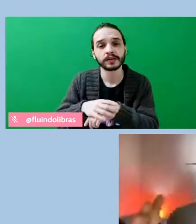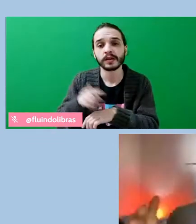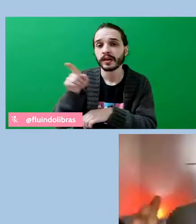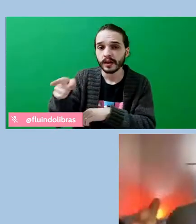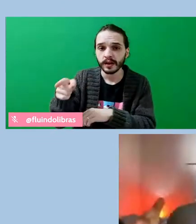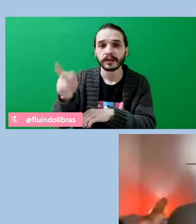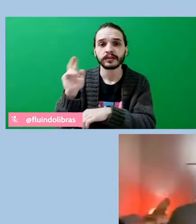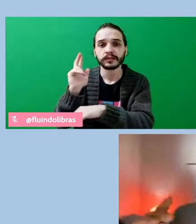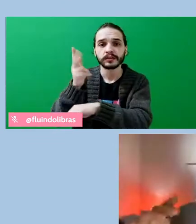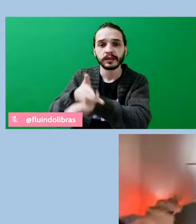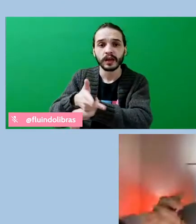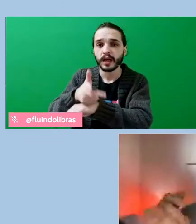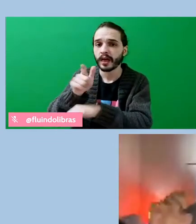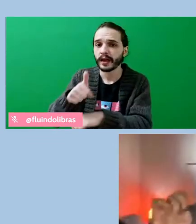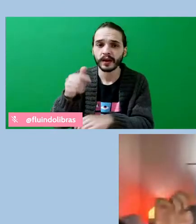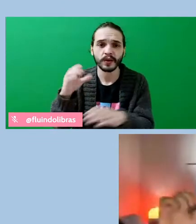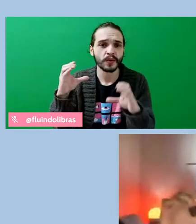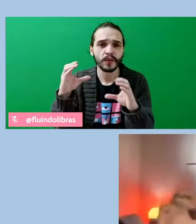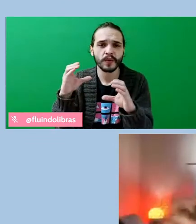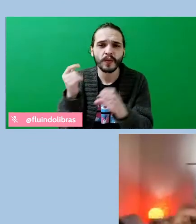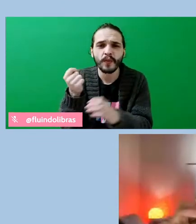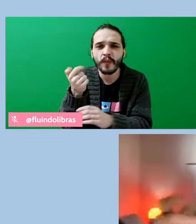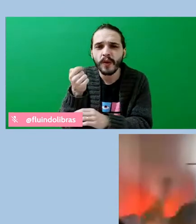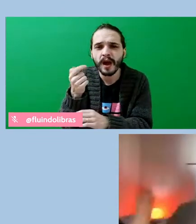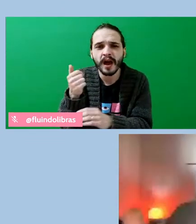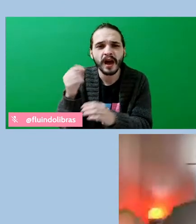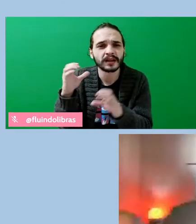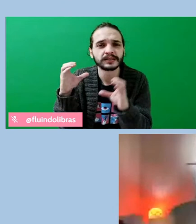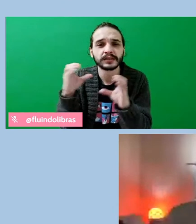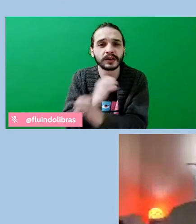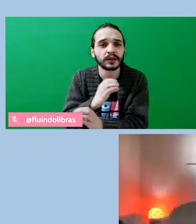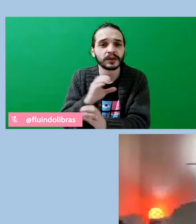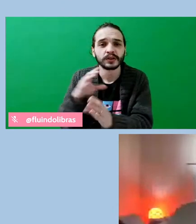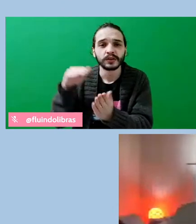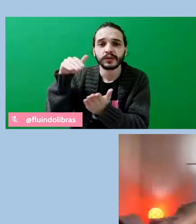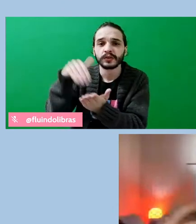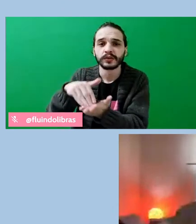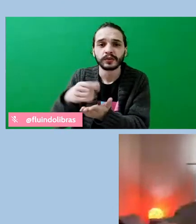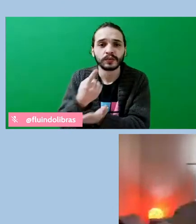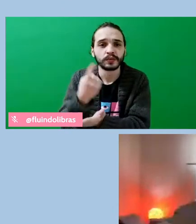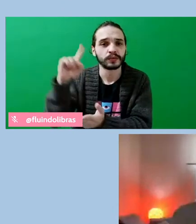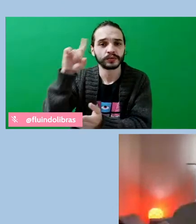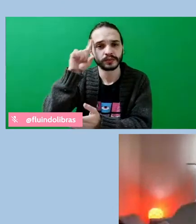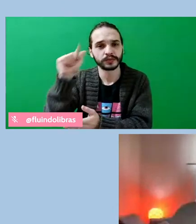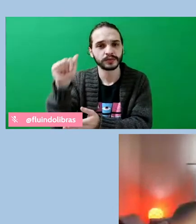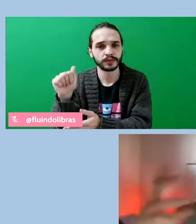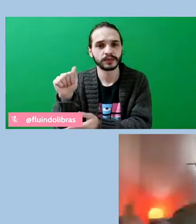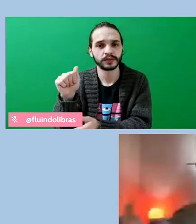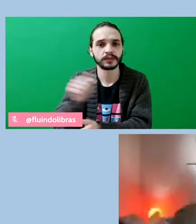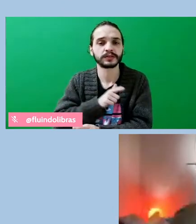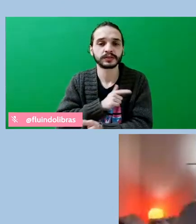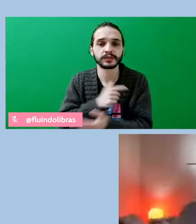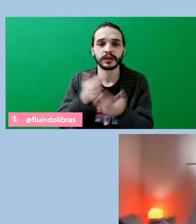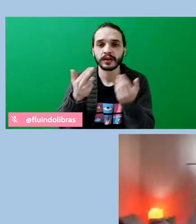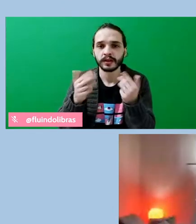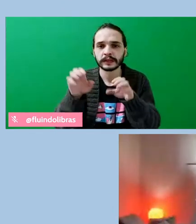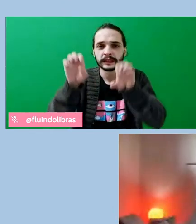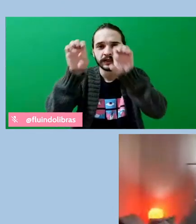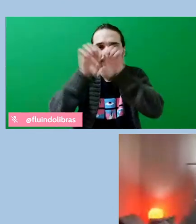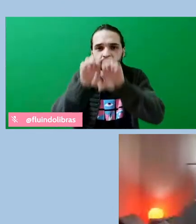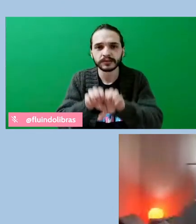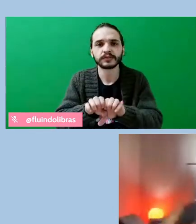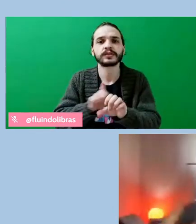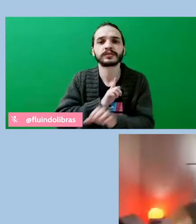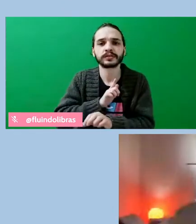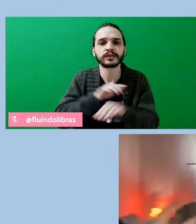filmado no último dia. Então, é quase como se a gente tivesse chegado na estreia, entende? A gente tinha uma estrutura de estreia. Tinha um palco, tinha um camarim,